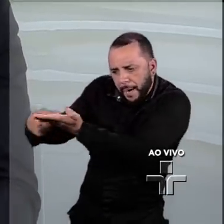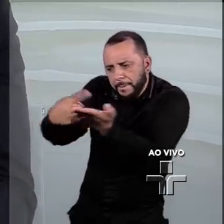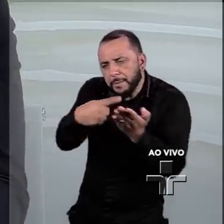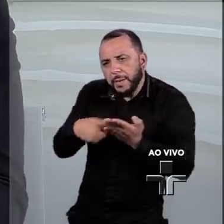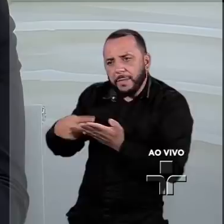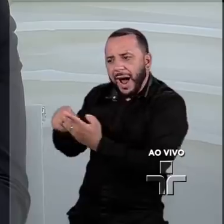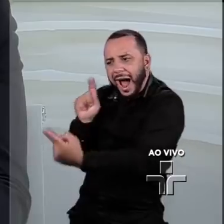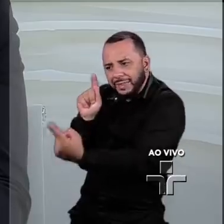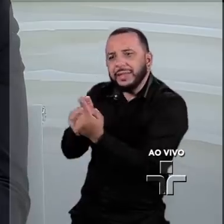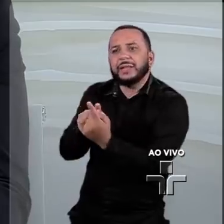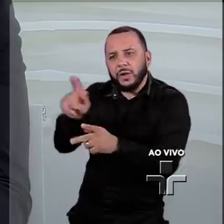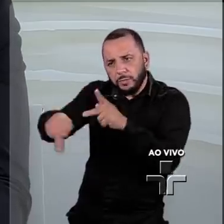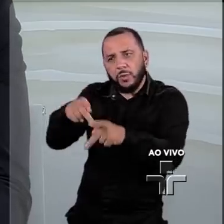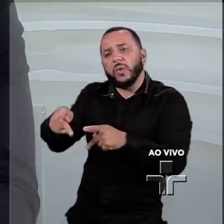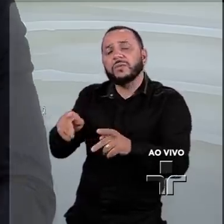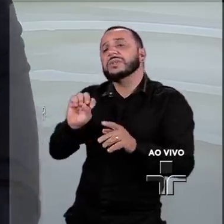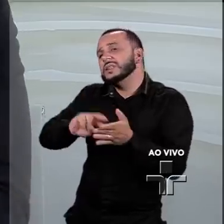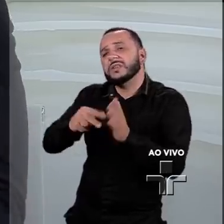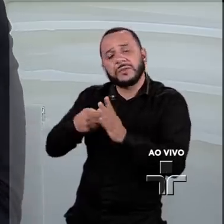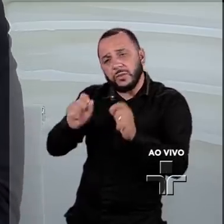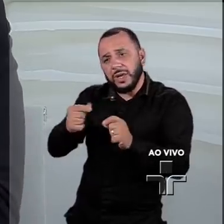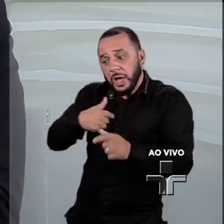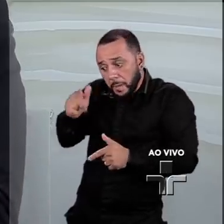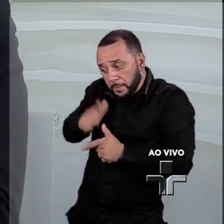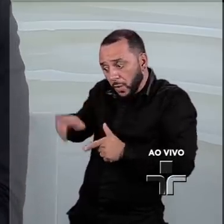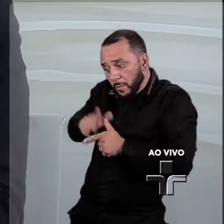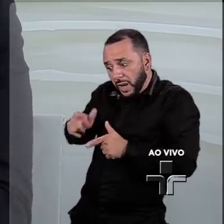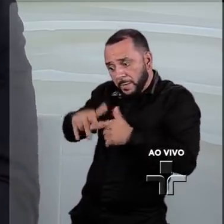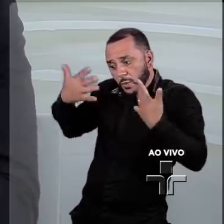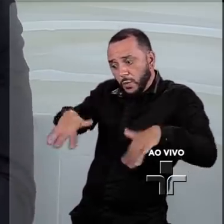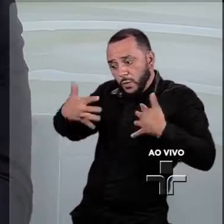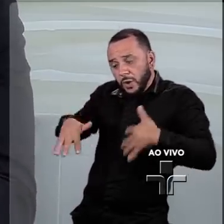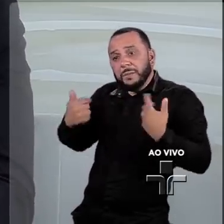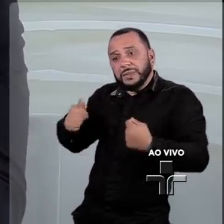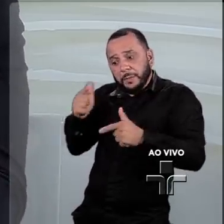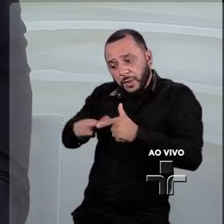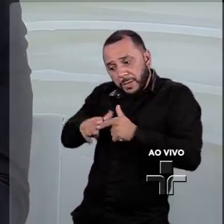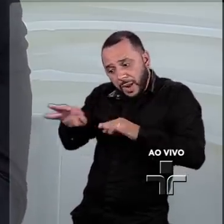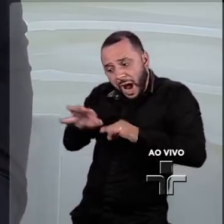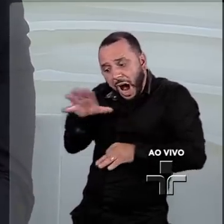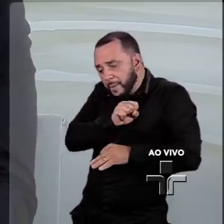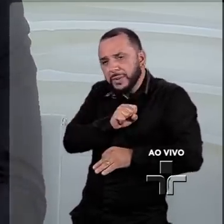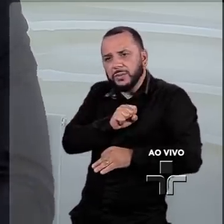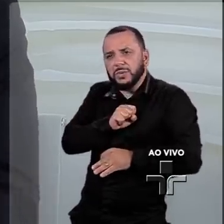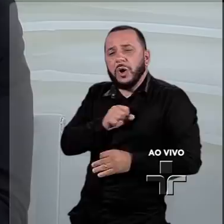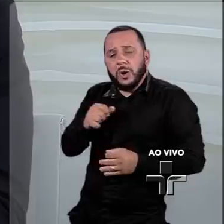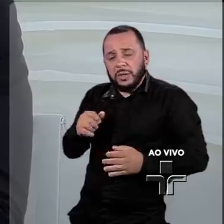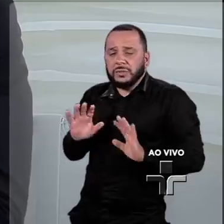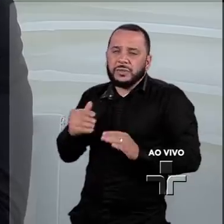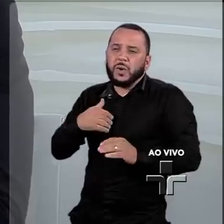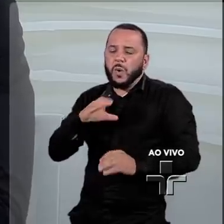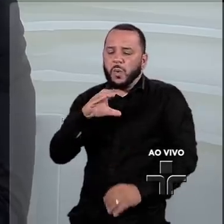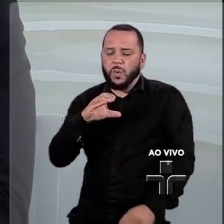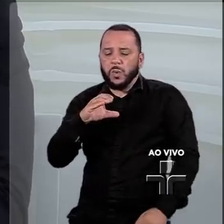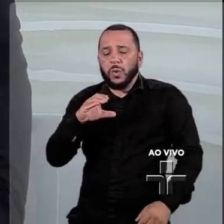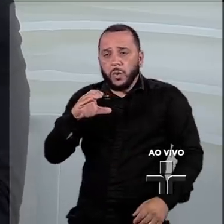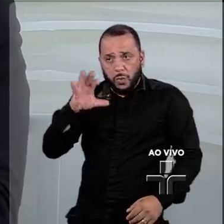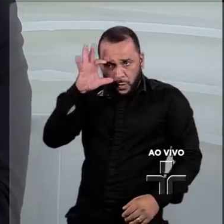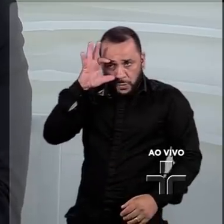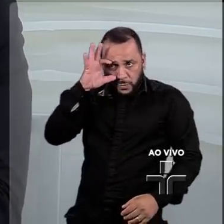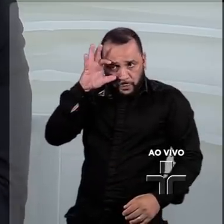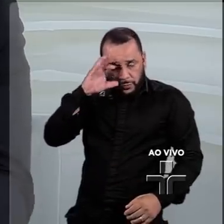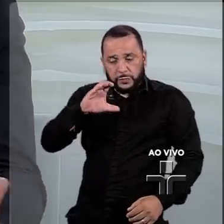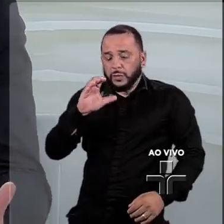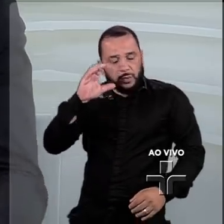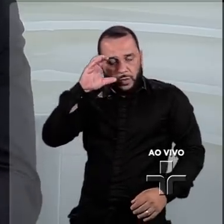problema muito grande e precisa de um prazo rápido para poder resolver. Ela não é uma política permanente. O Corujão da Saúde foi assim, né? Você tinha